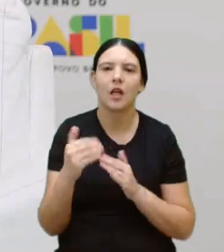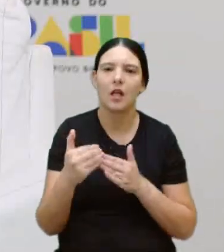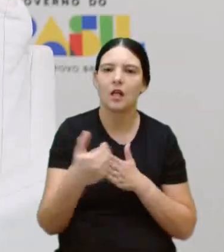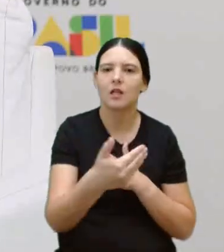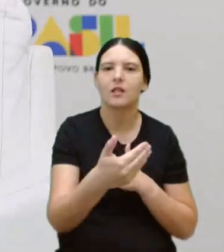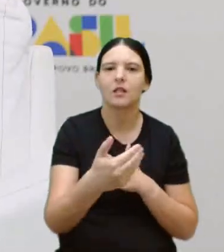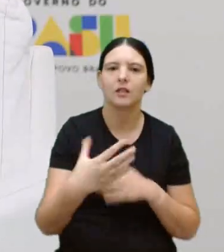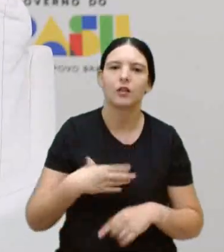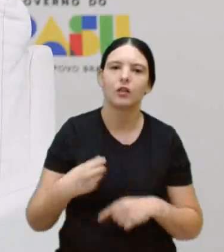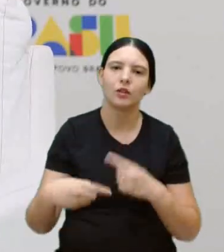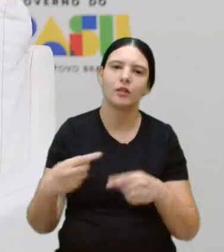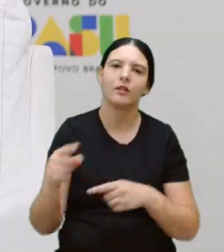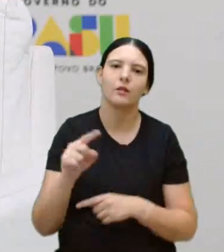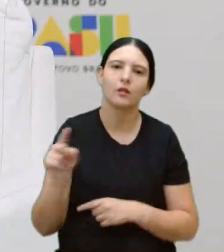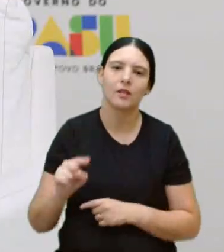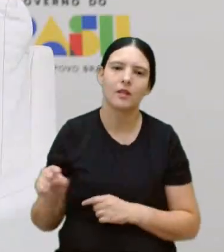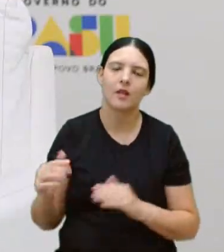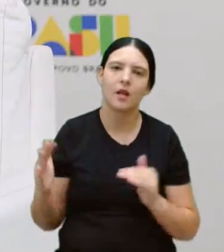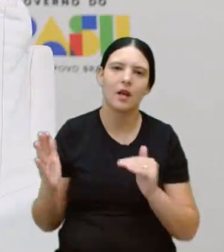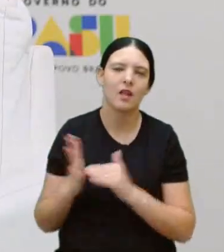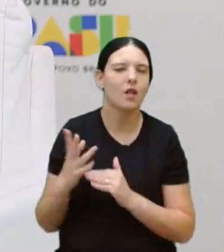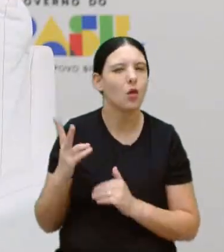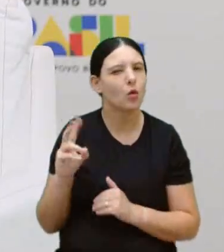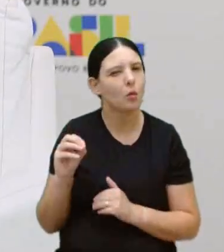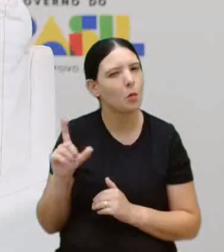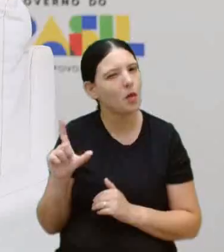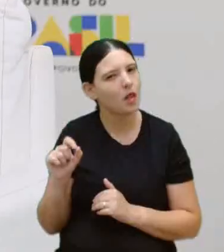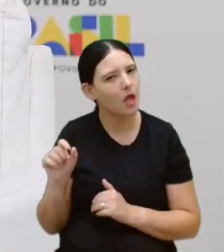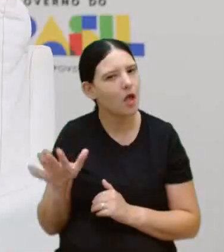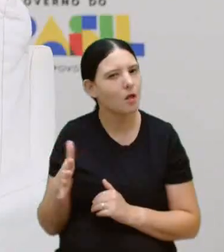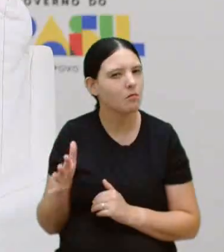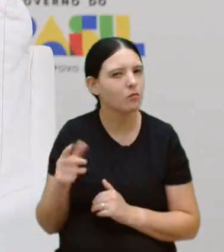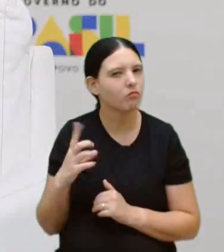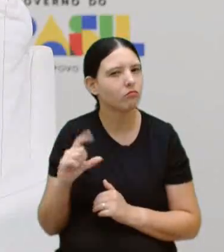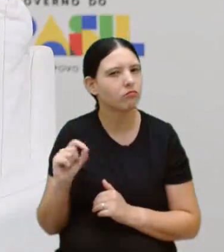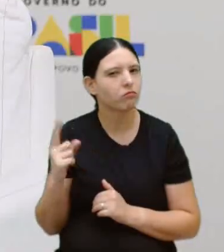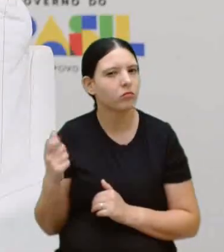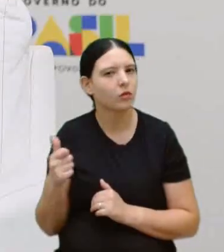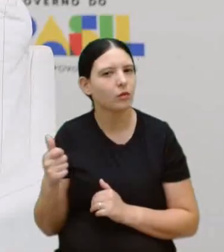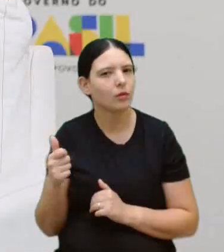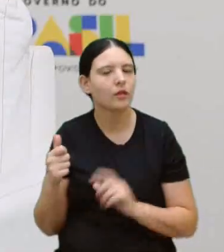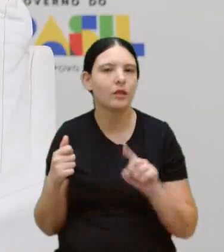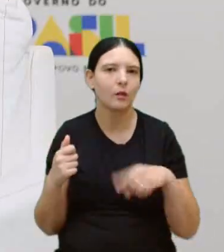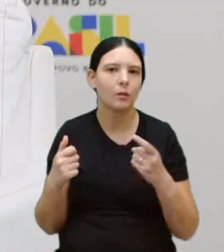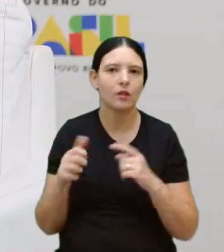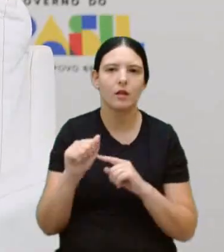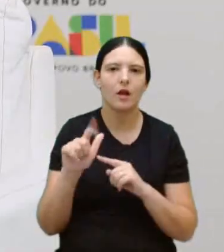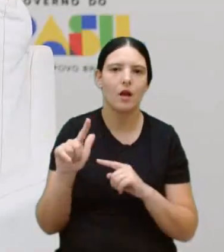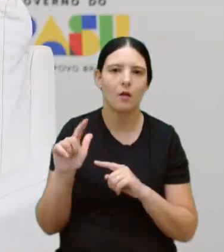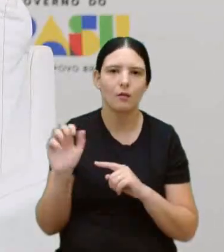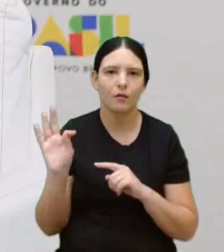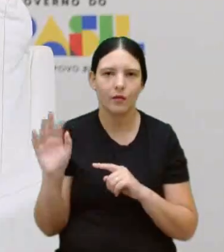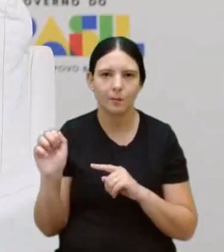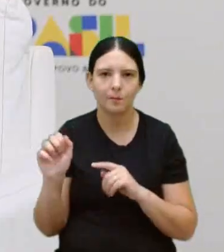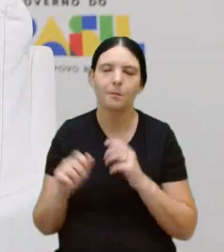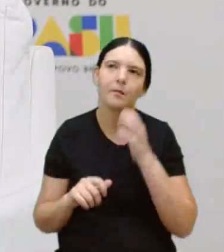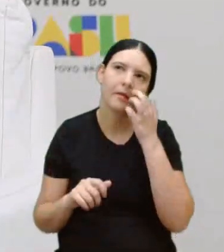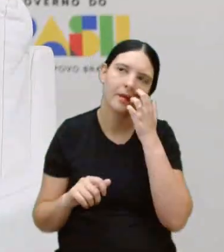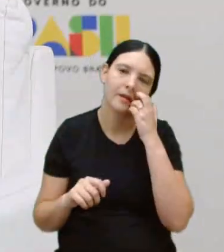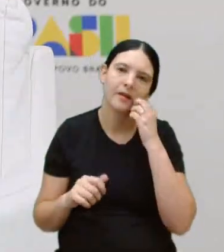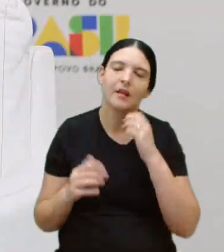que vai até 2010, 2011 aproximadamente, que vem a geração alfa, esse marcador. O que cada geração